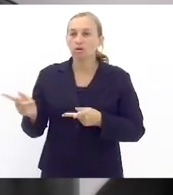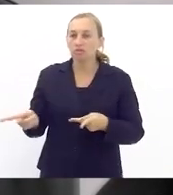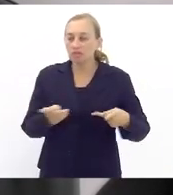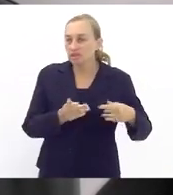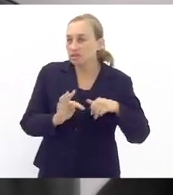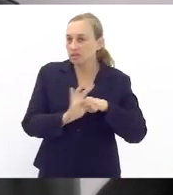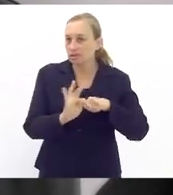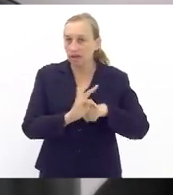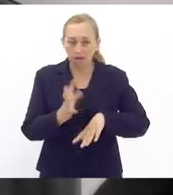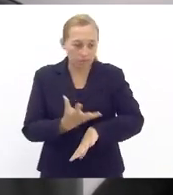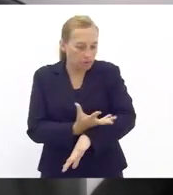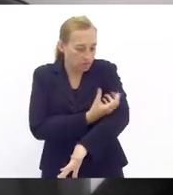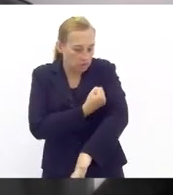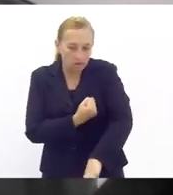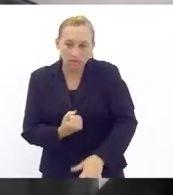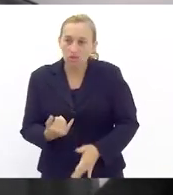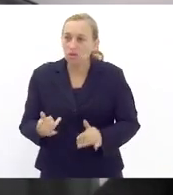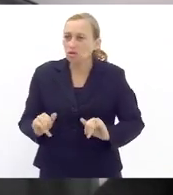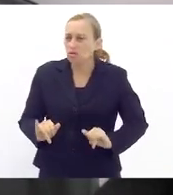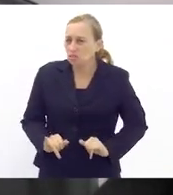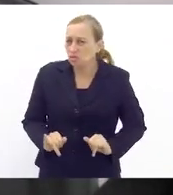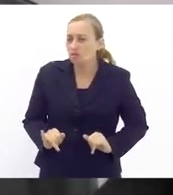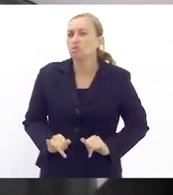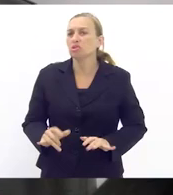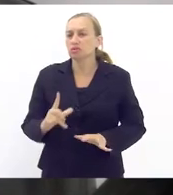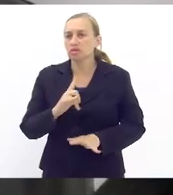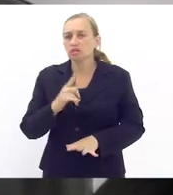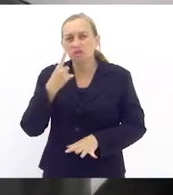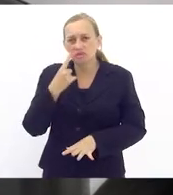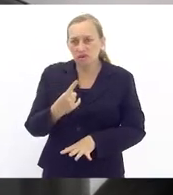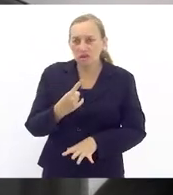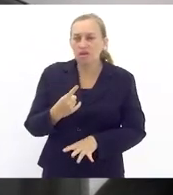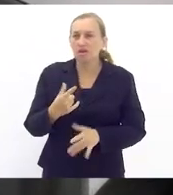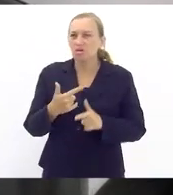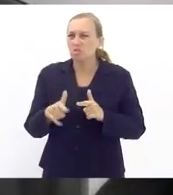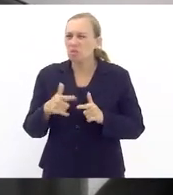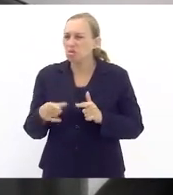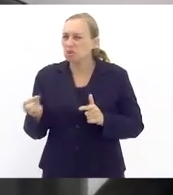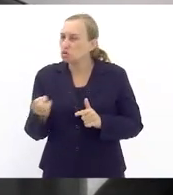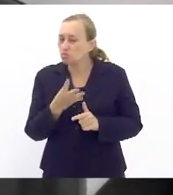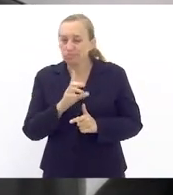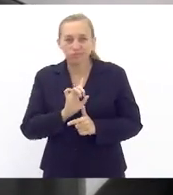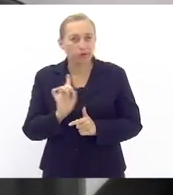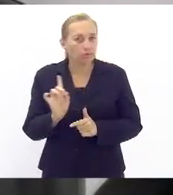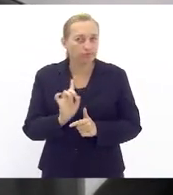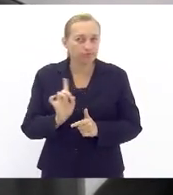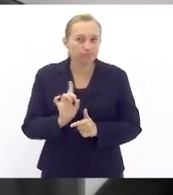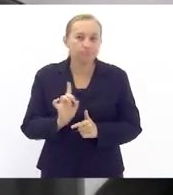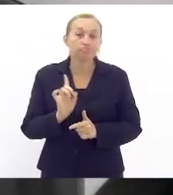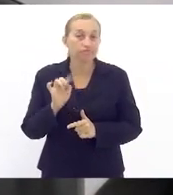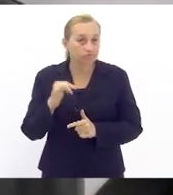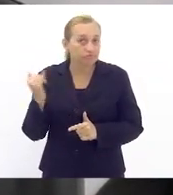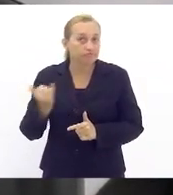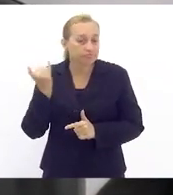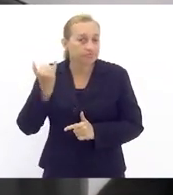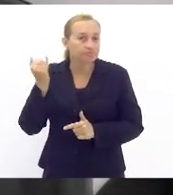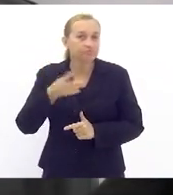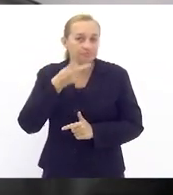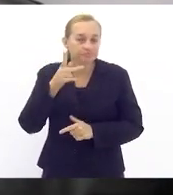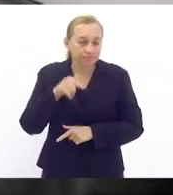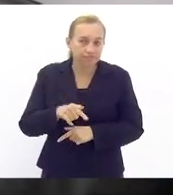como não doeu o corpo todo com isso que a gente não tá falando de um problema novo eu acho que isso é muito importante colocar